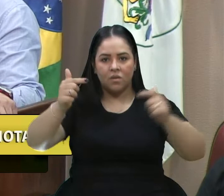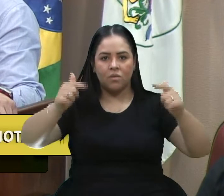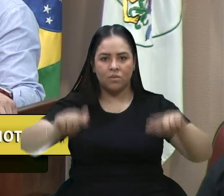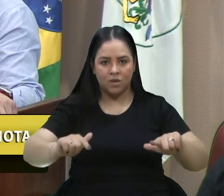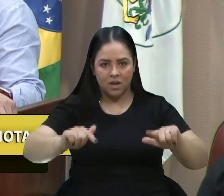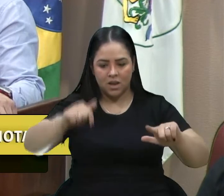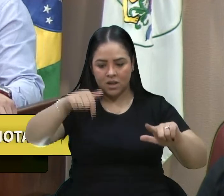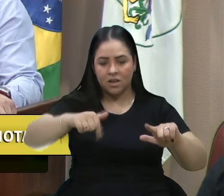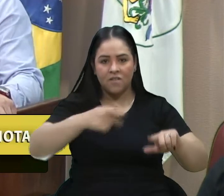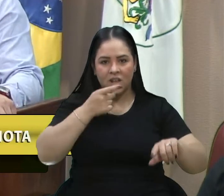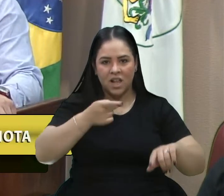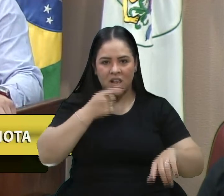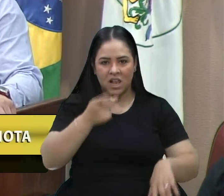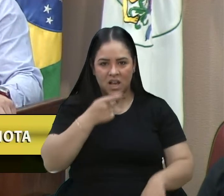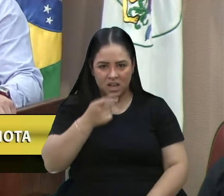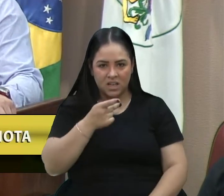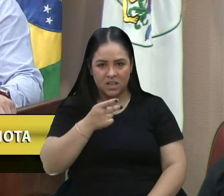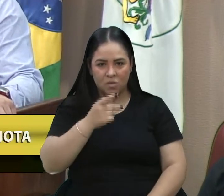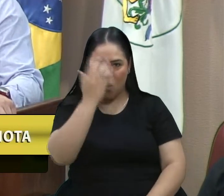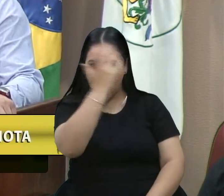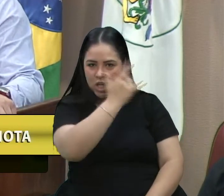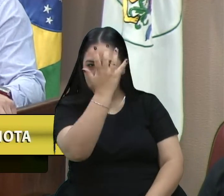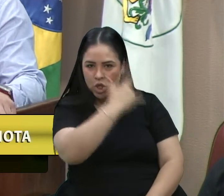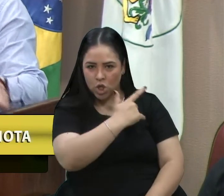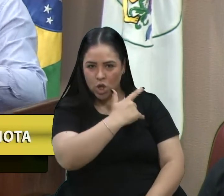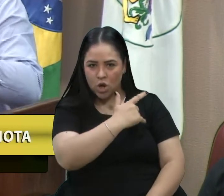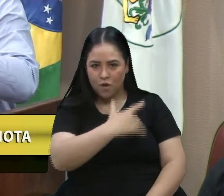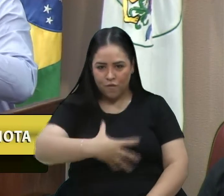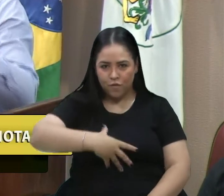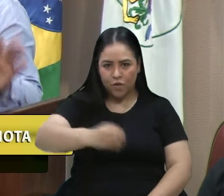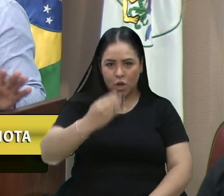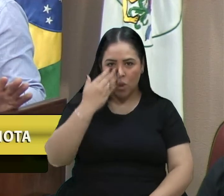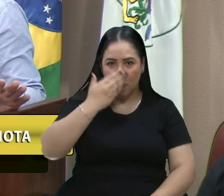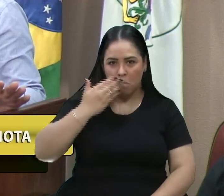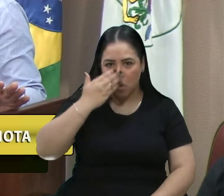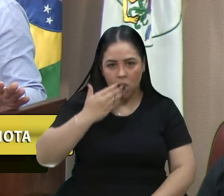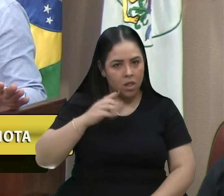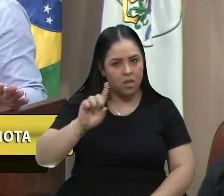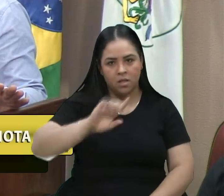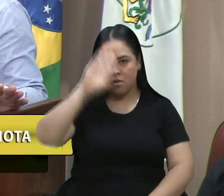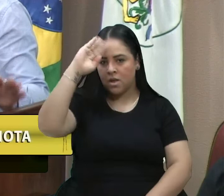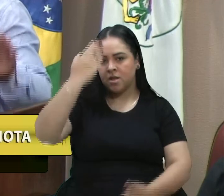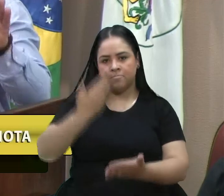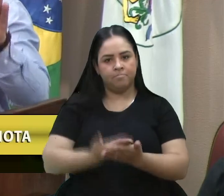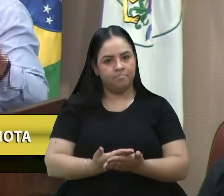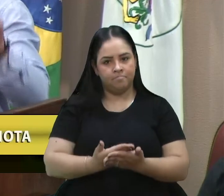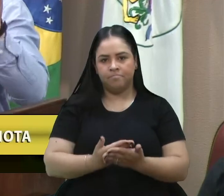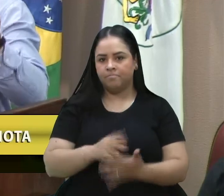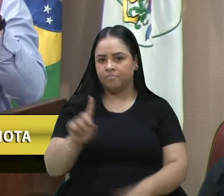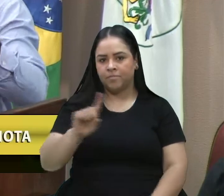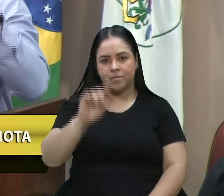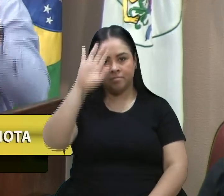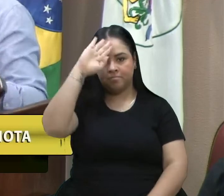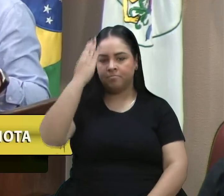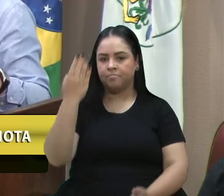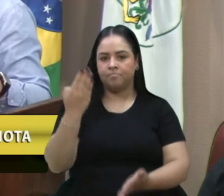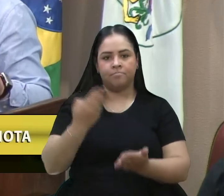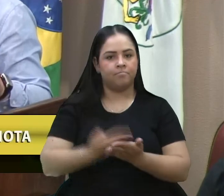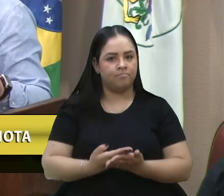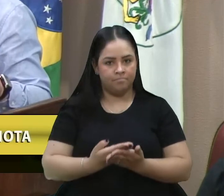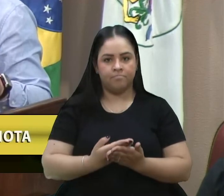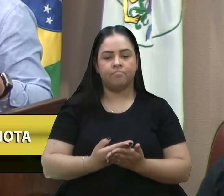chamar o prefeito de filha da puta, isso é inacreditável. É